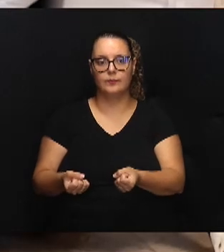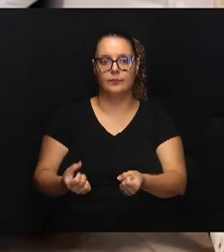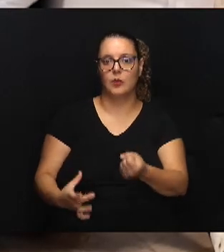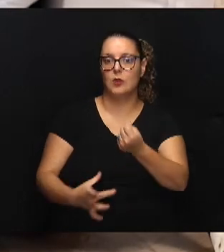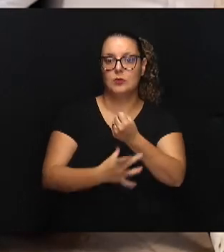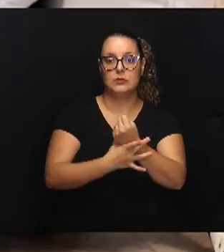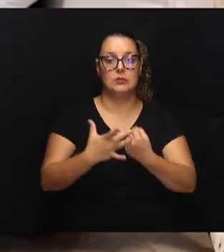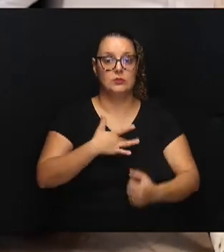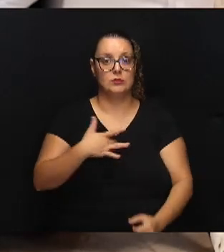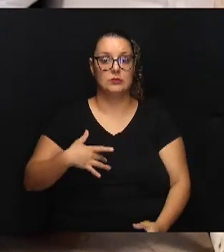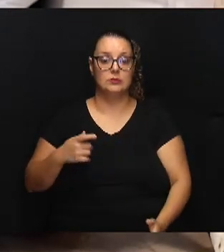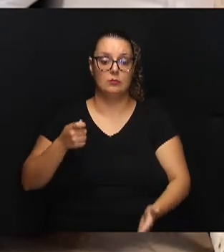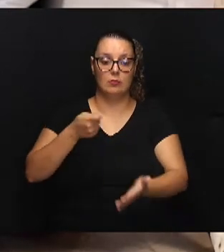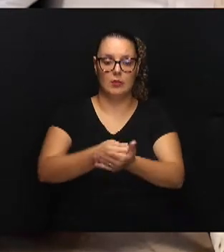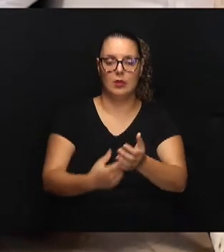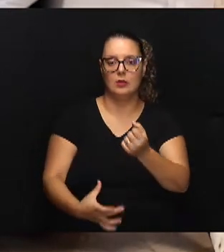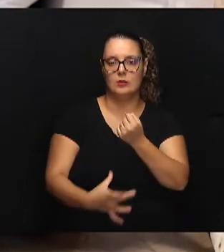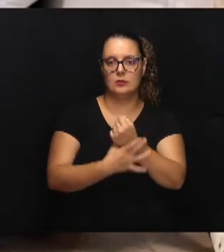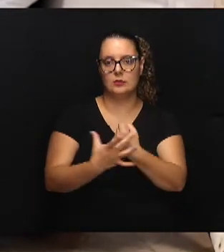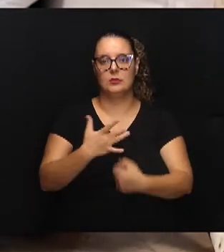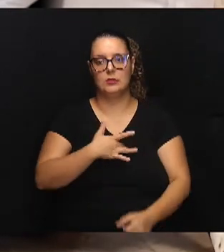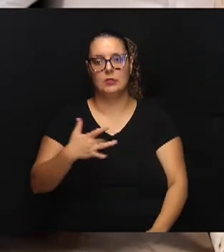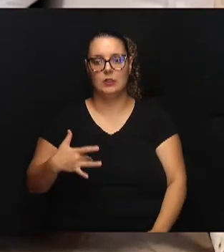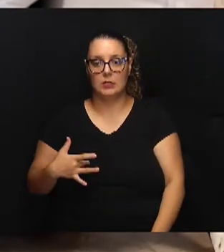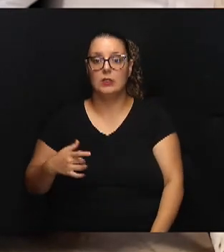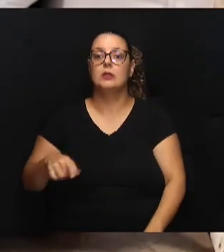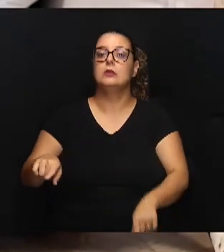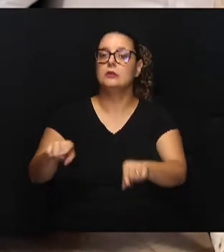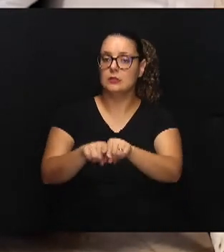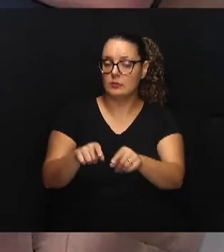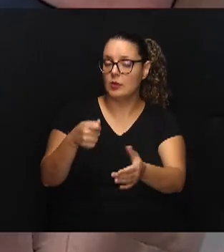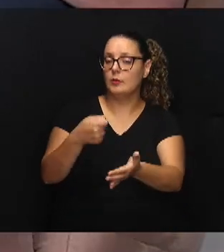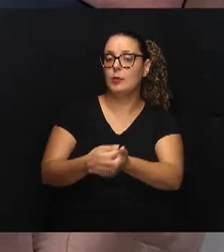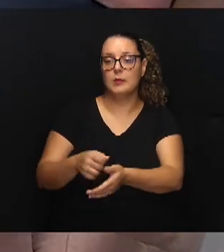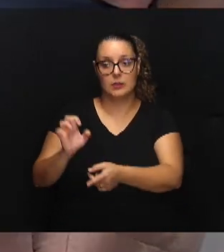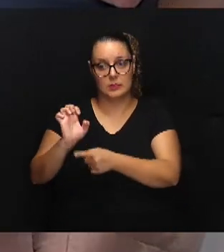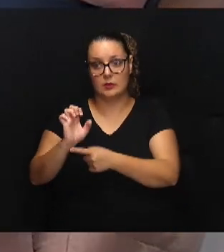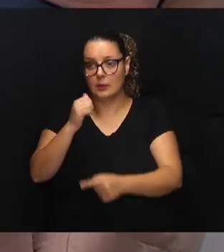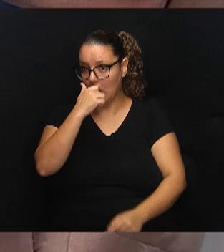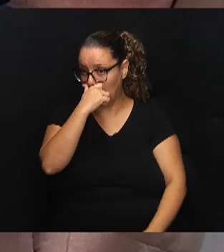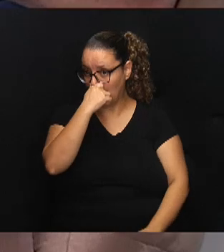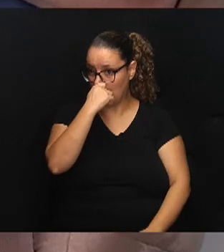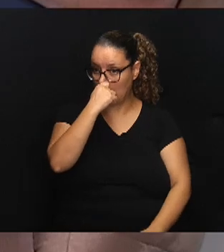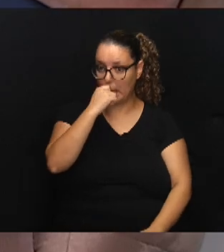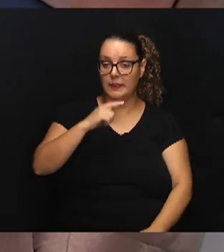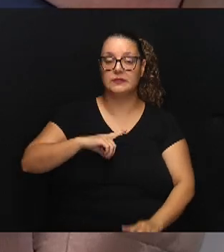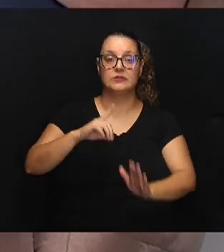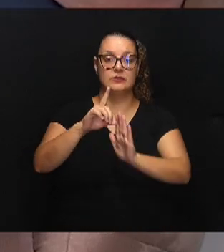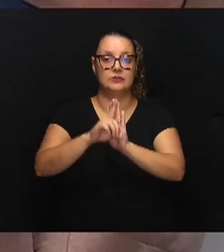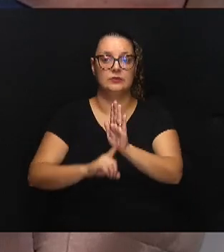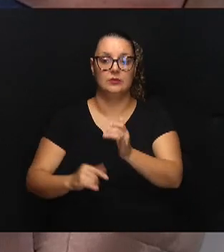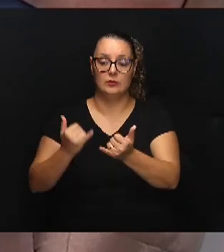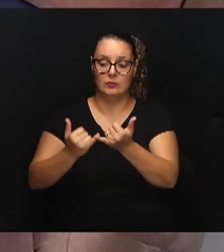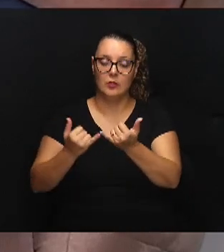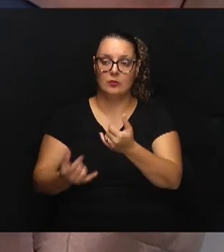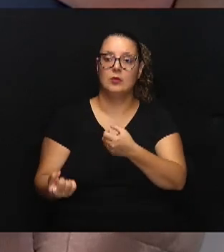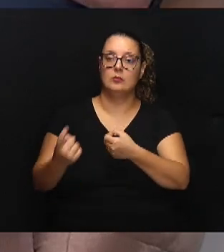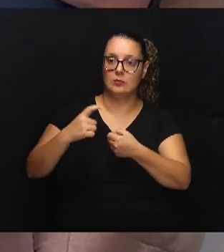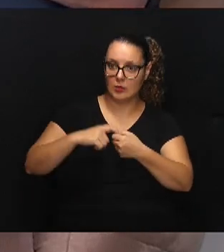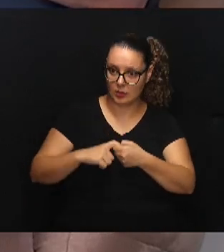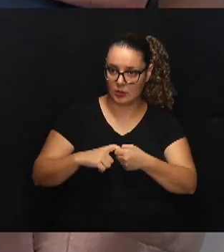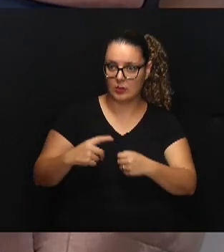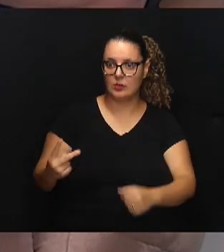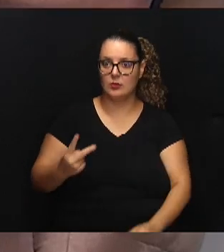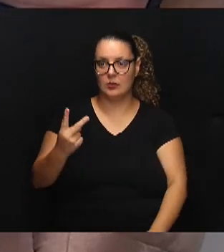Seguro-saúde, se eu pago o seguro-saúde, a saúde é também uma obrigação do Estado. Então, eu tenho o direito também da restituição desse